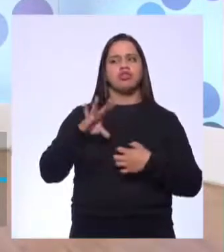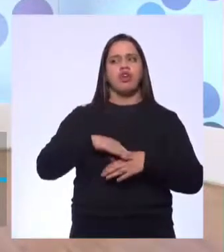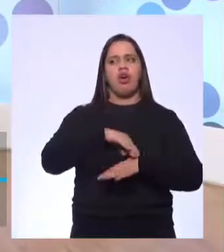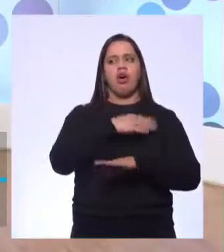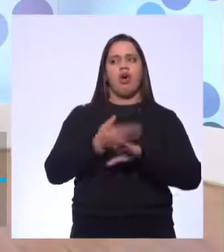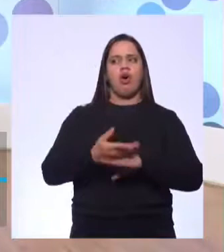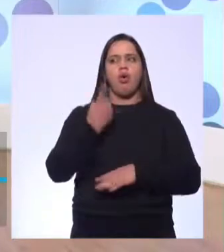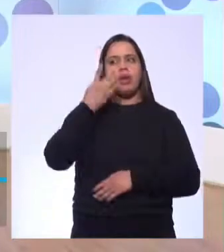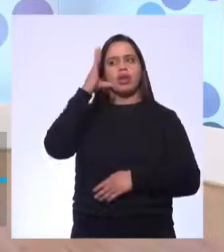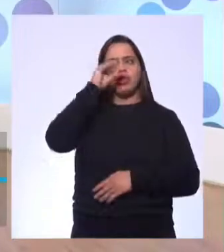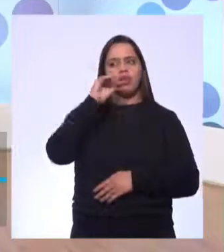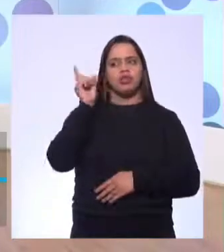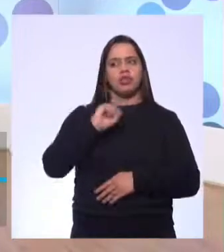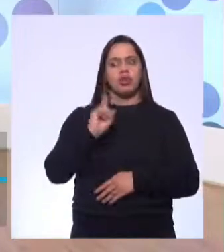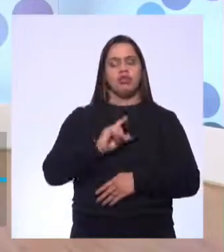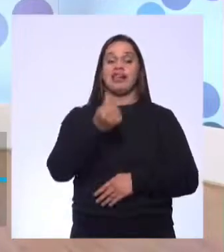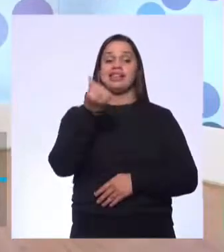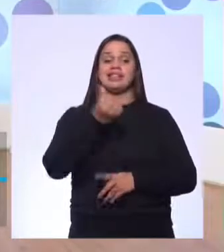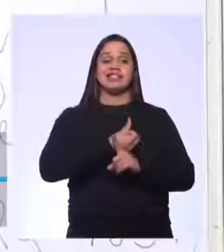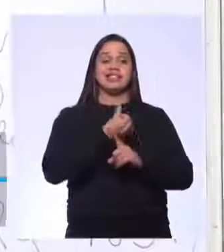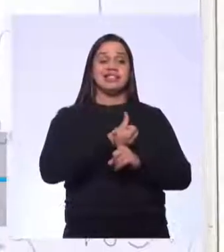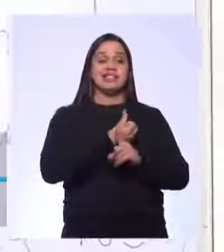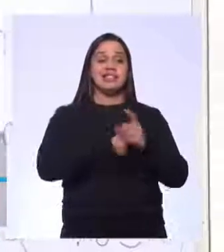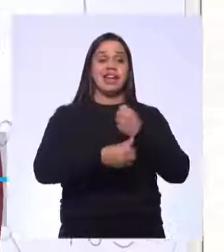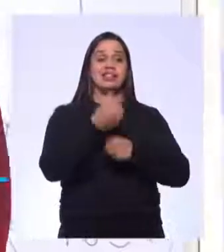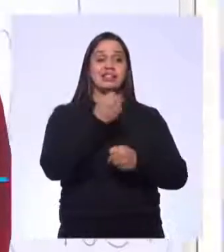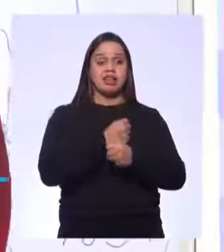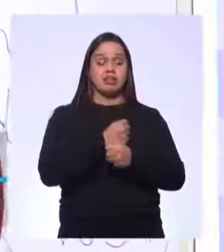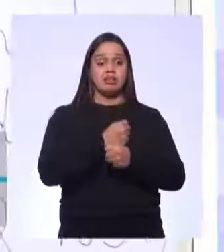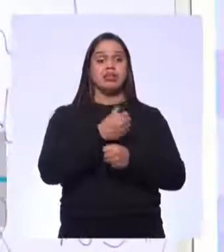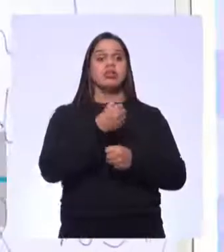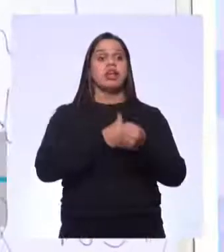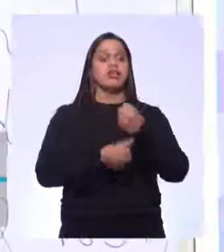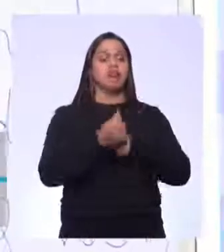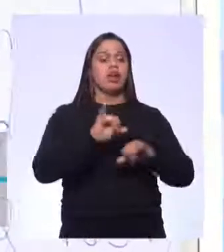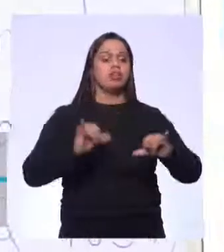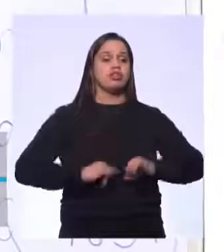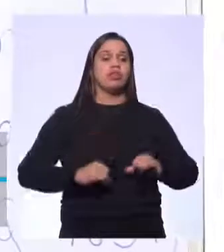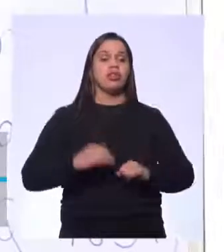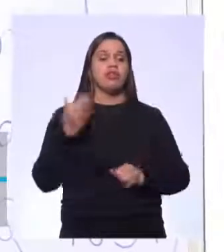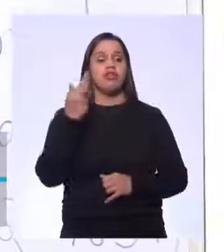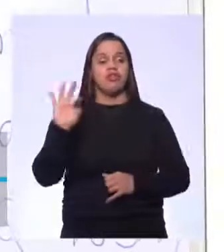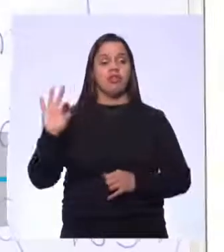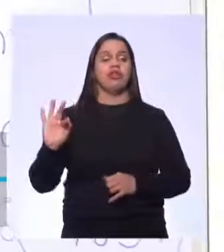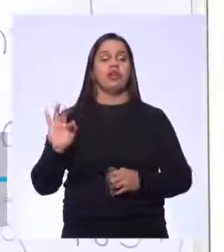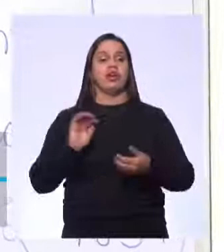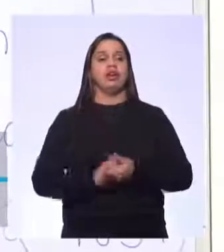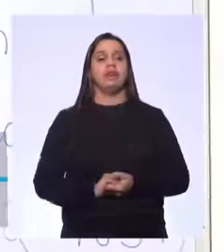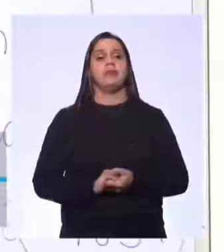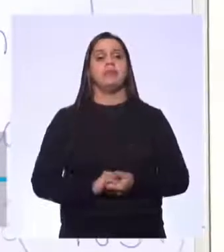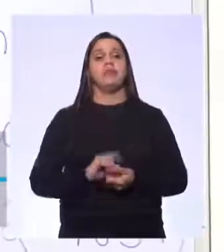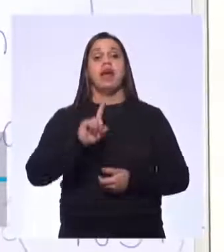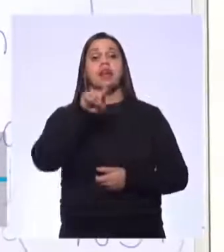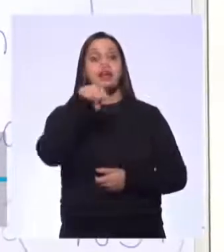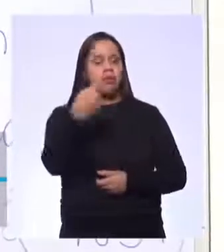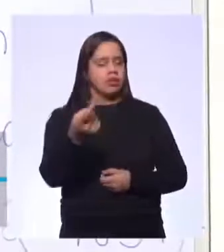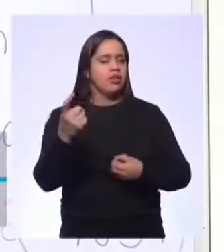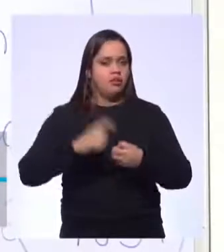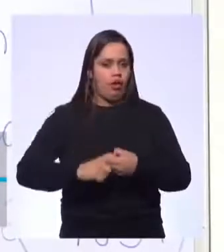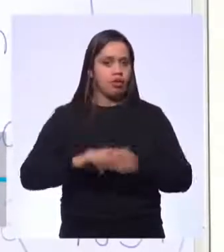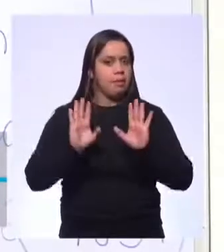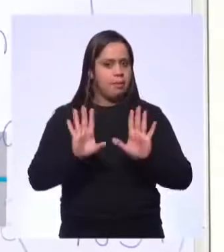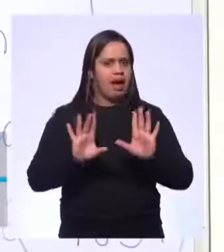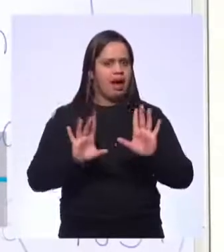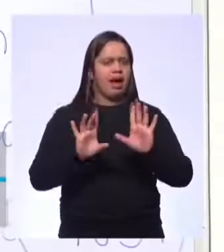6 anos. E ele ficou exilado na França, né, sofrendo lá na França. E ele volta depois. Mas essa é uma história